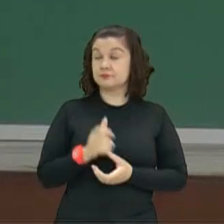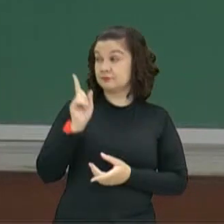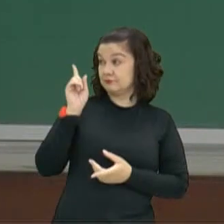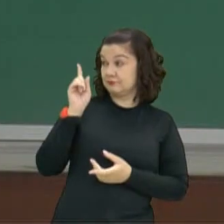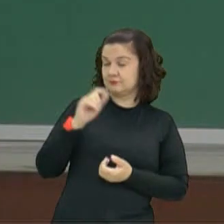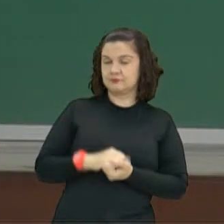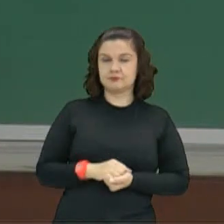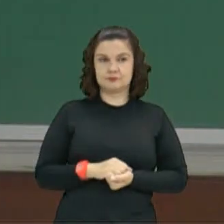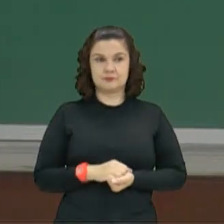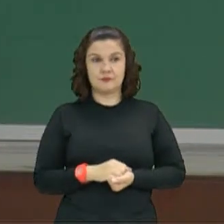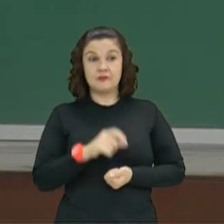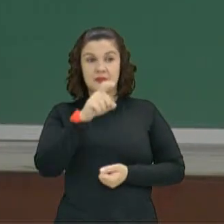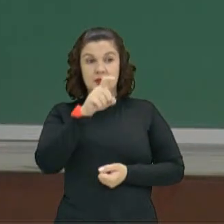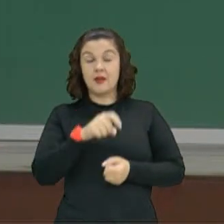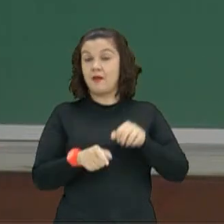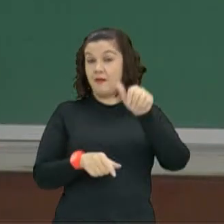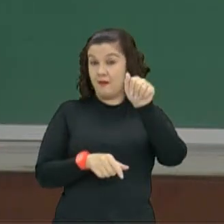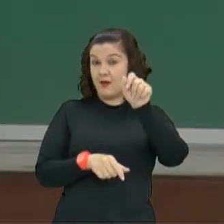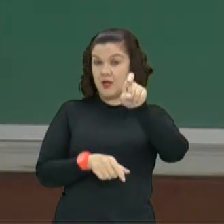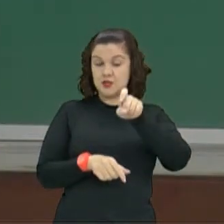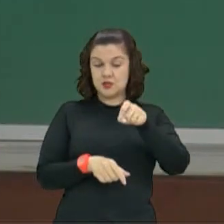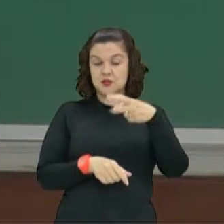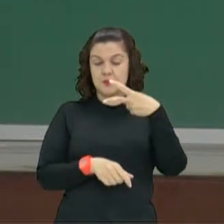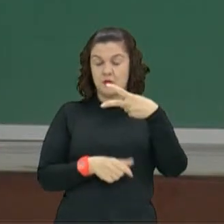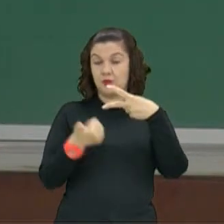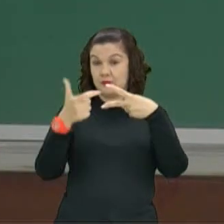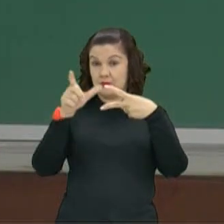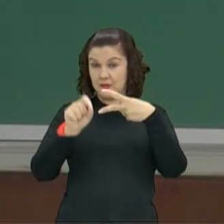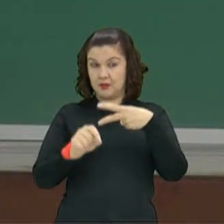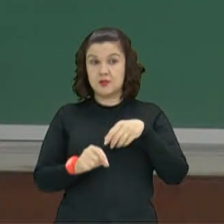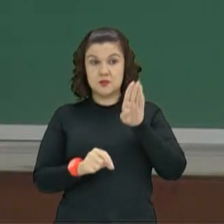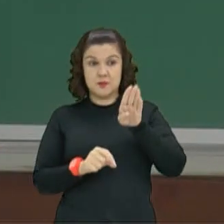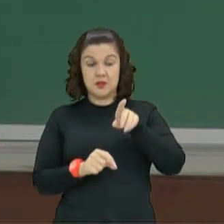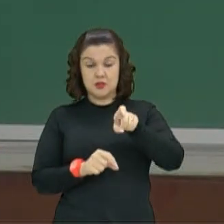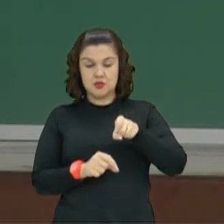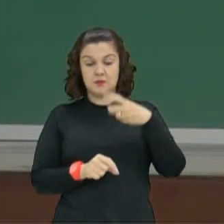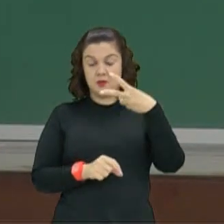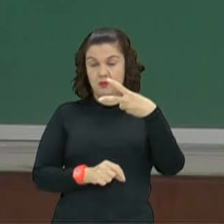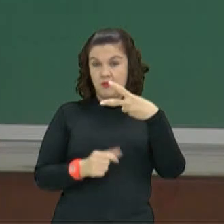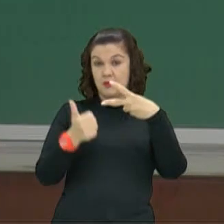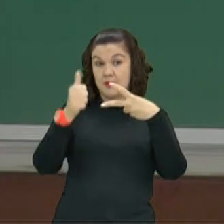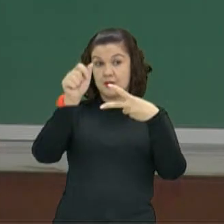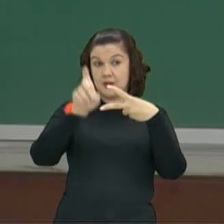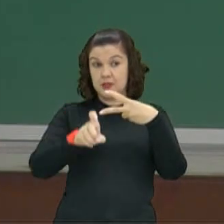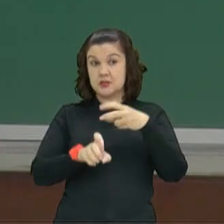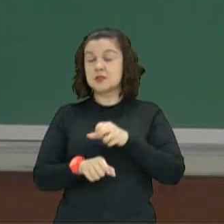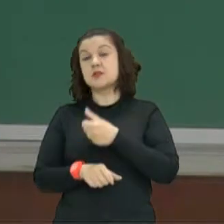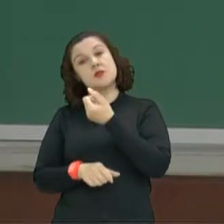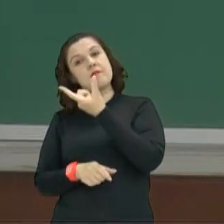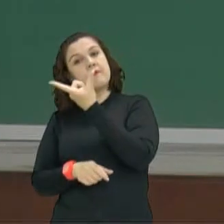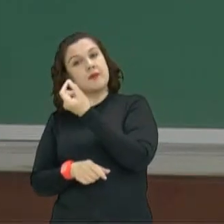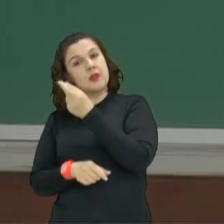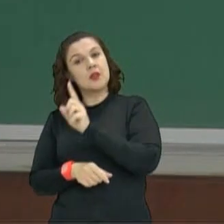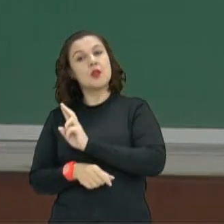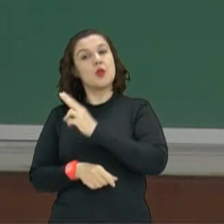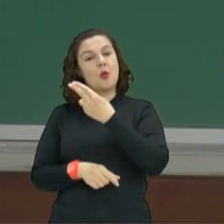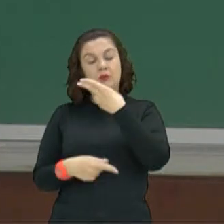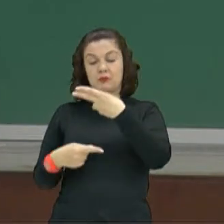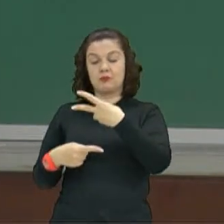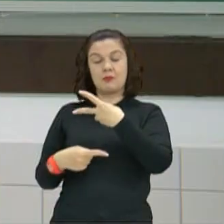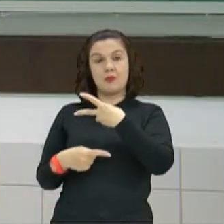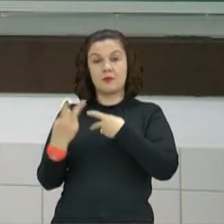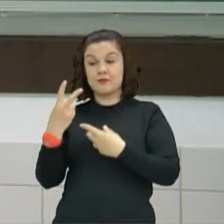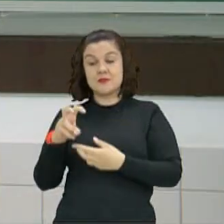x maior que 10? Letra B, x maior que 15? Letra C, x maior que 20? Ou letra D, x maior que